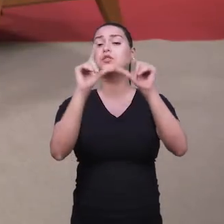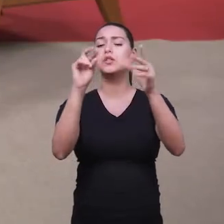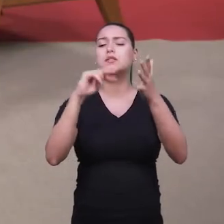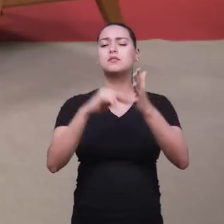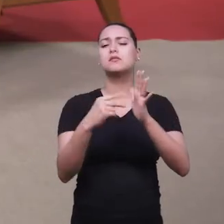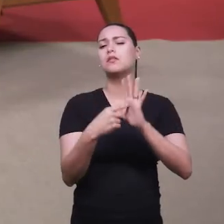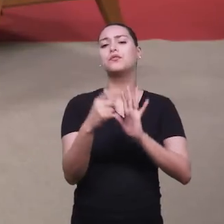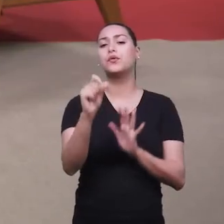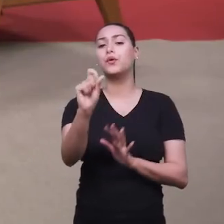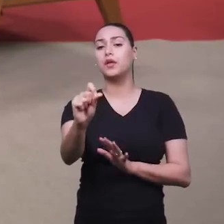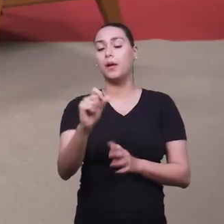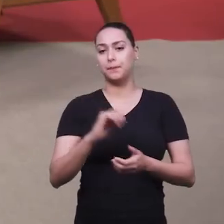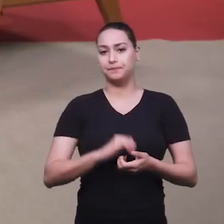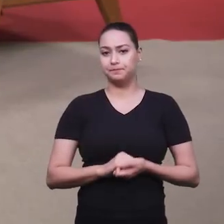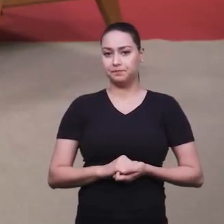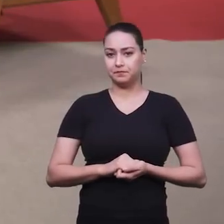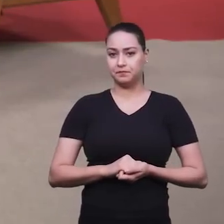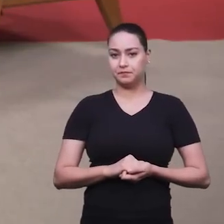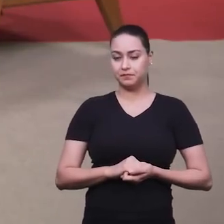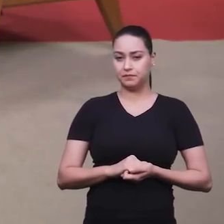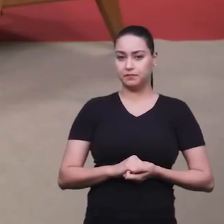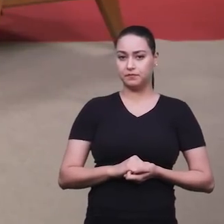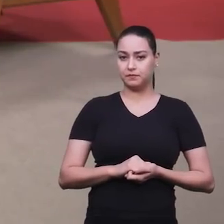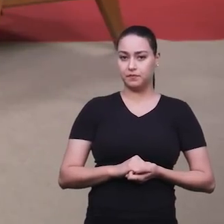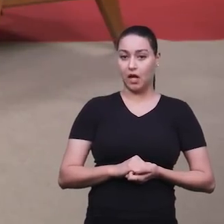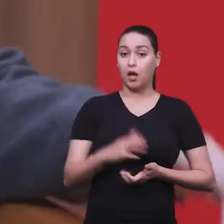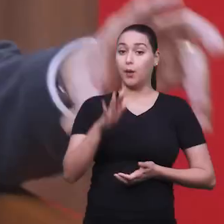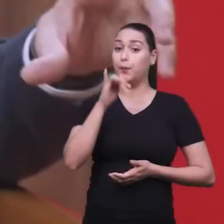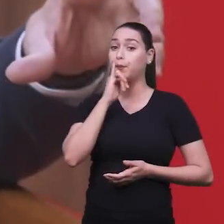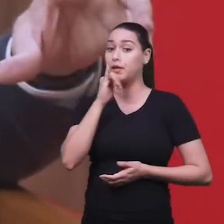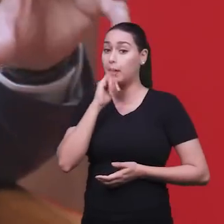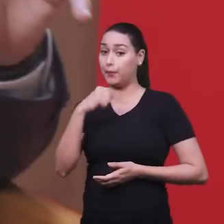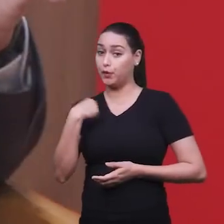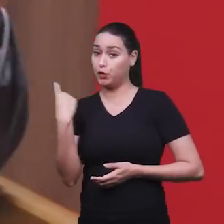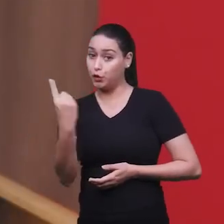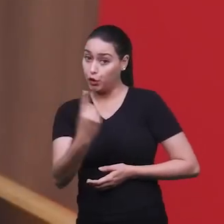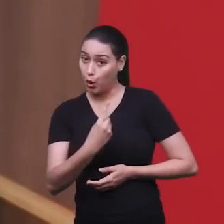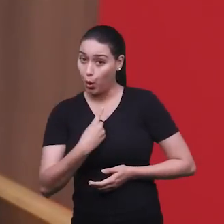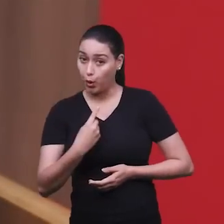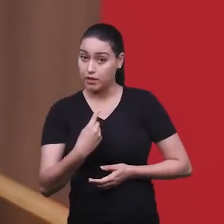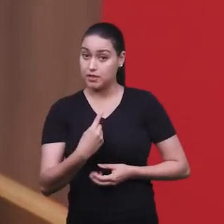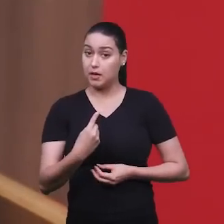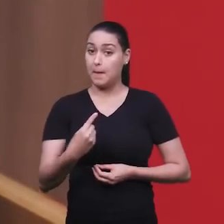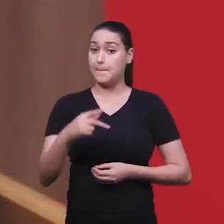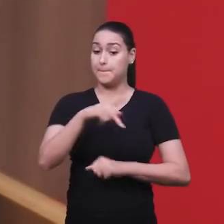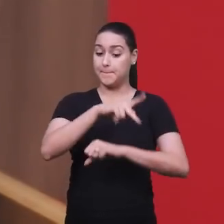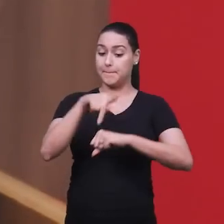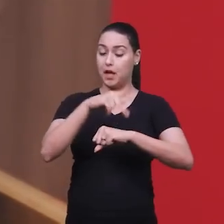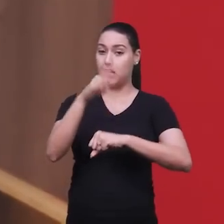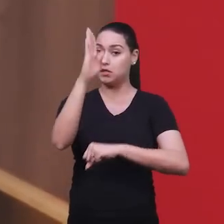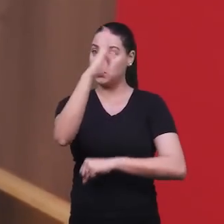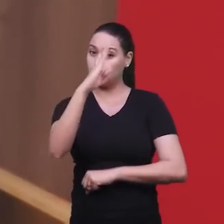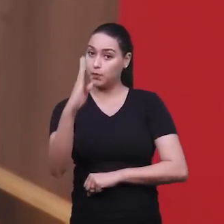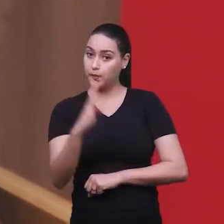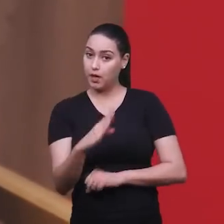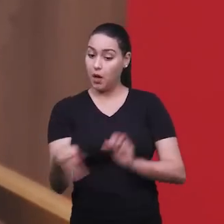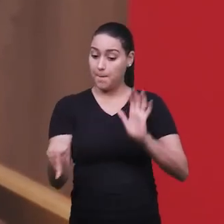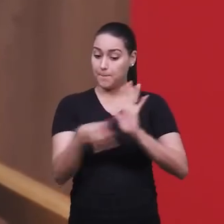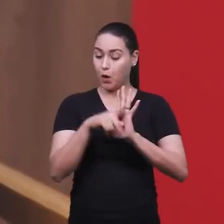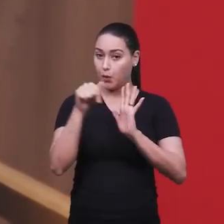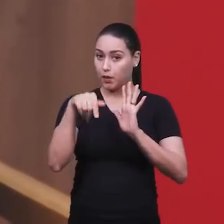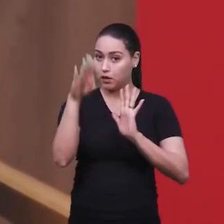estrangeiro? O que é o estrangeiro? O estrangeiro, nós estamos no Brasil. O